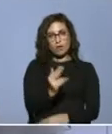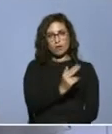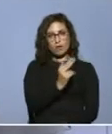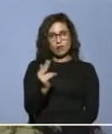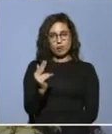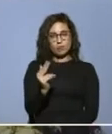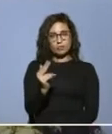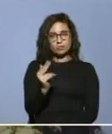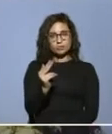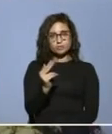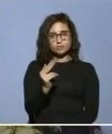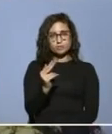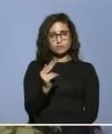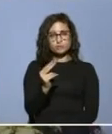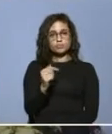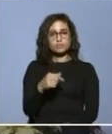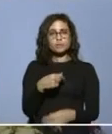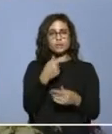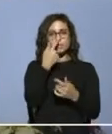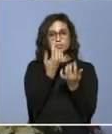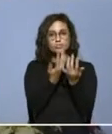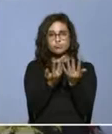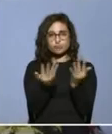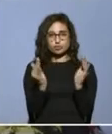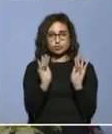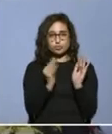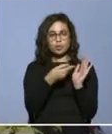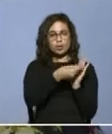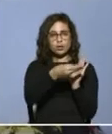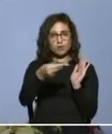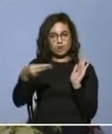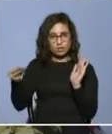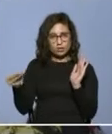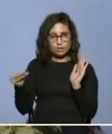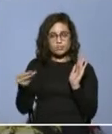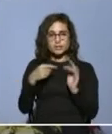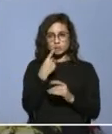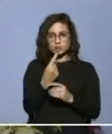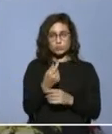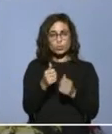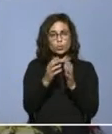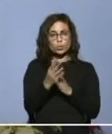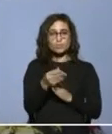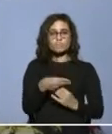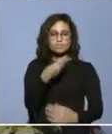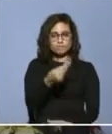partiu-o e deu-o aos seus discípulos, dizendo: Tomai todos e